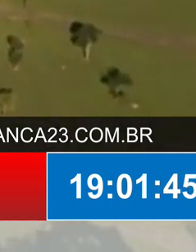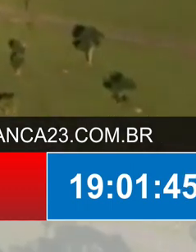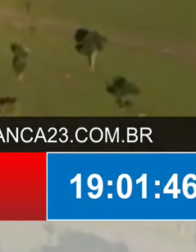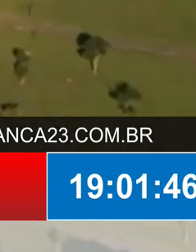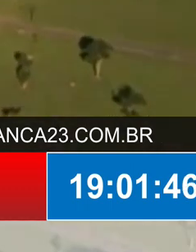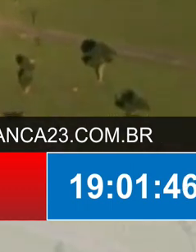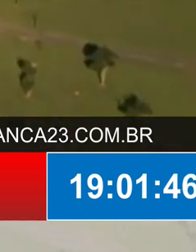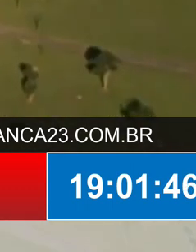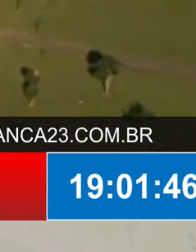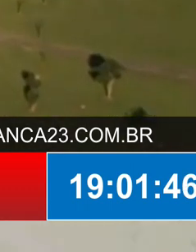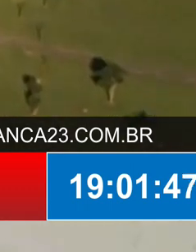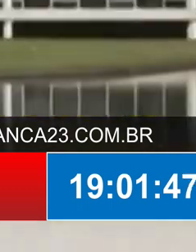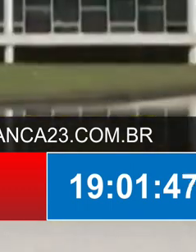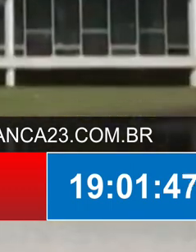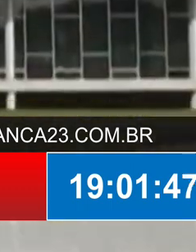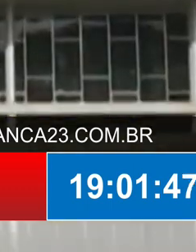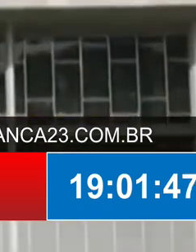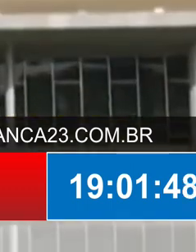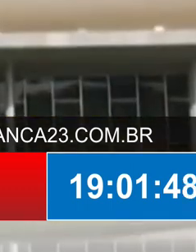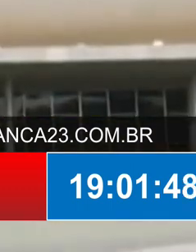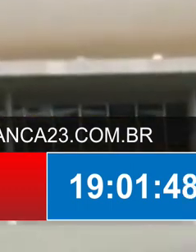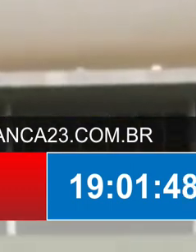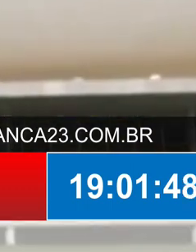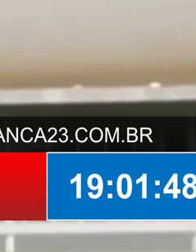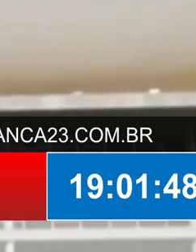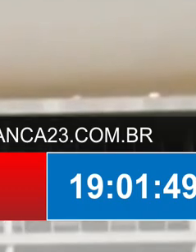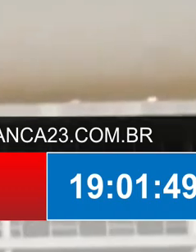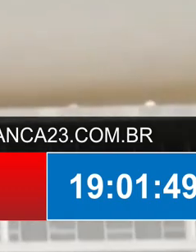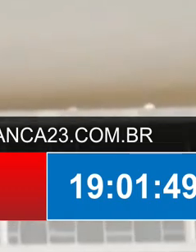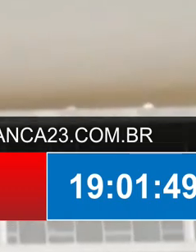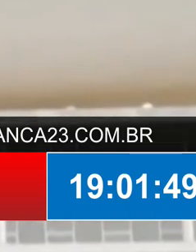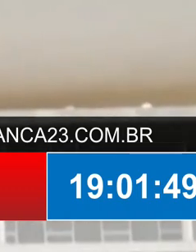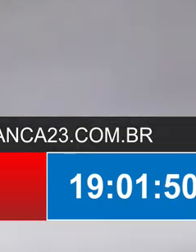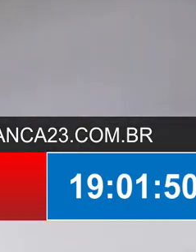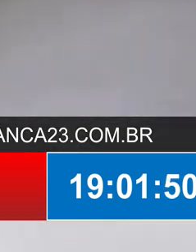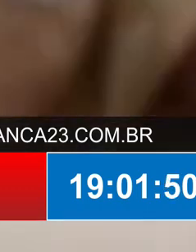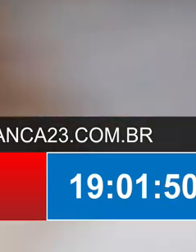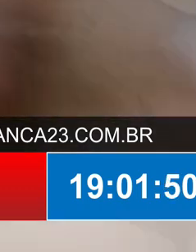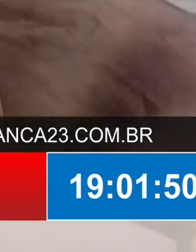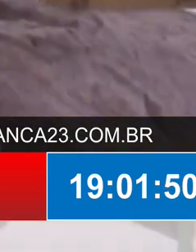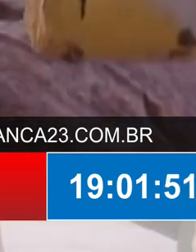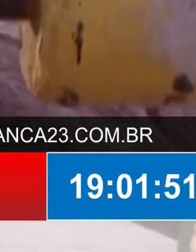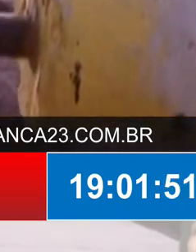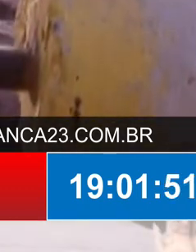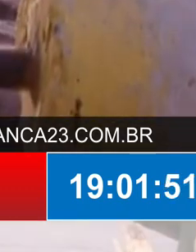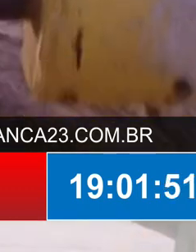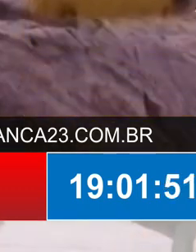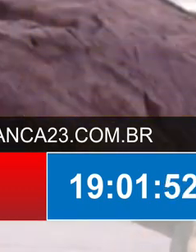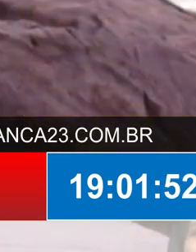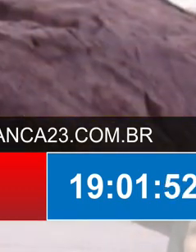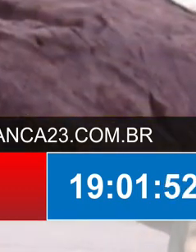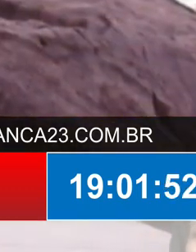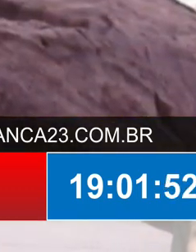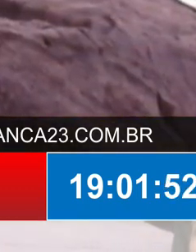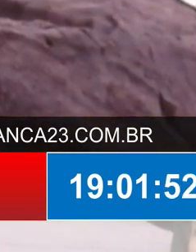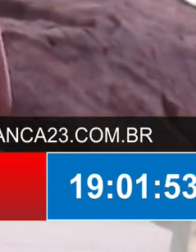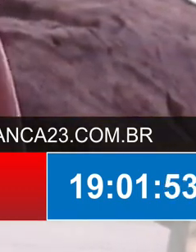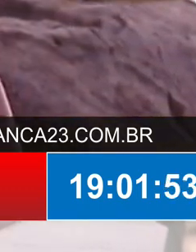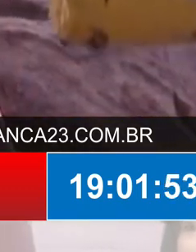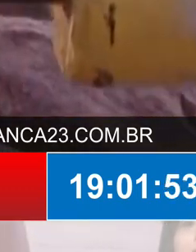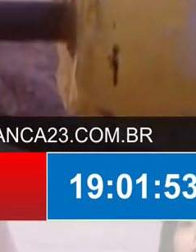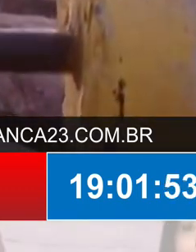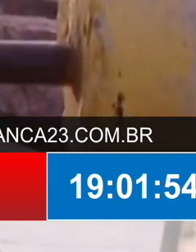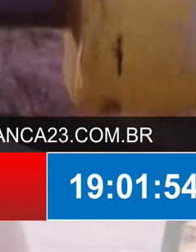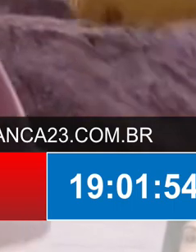em nível nacional. É tema importante, você fica ligado aqui no JR23. E no Mundo da Bola tem aí as